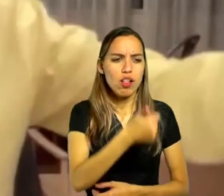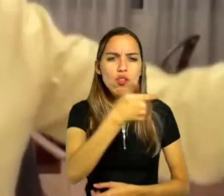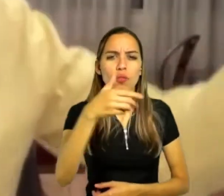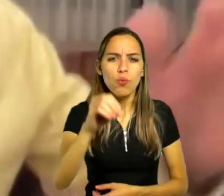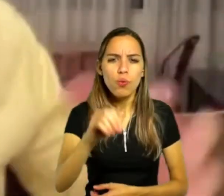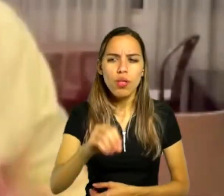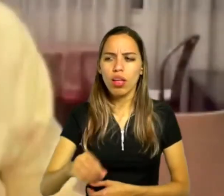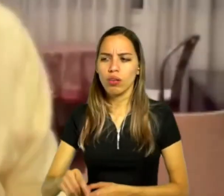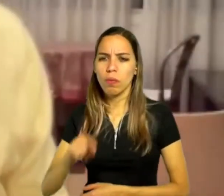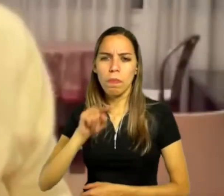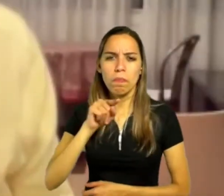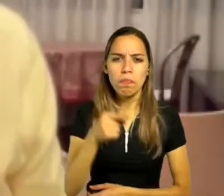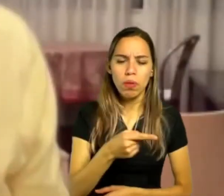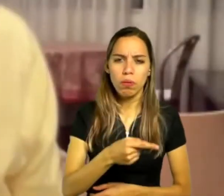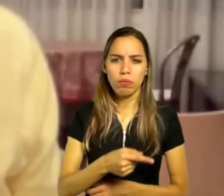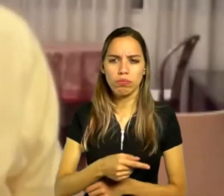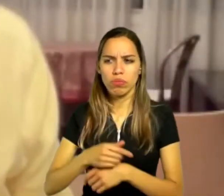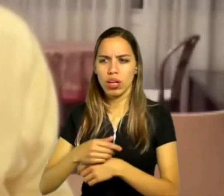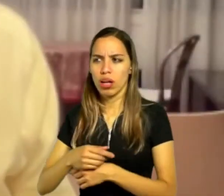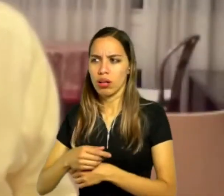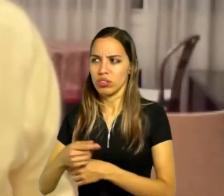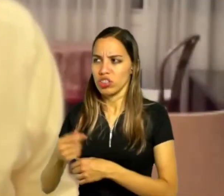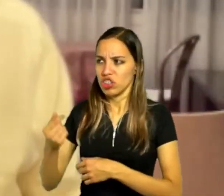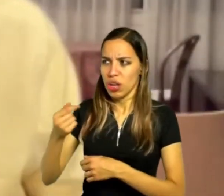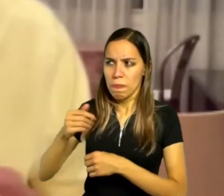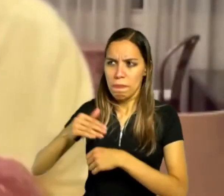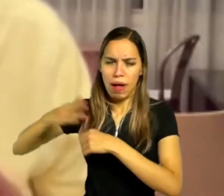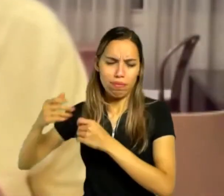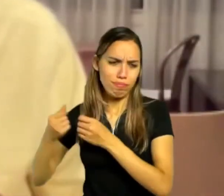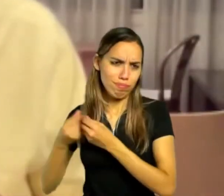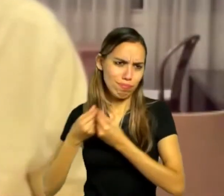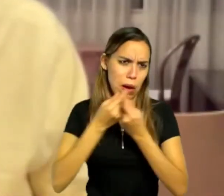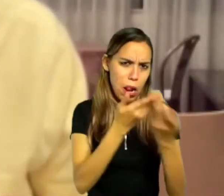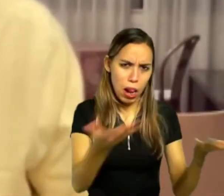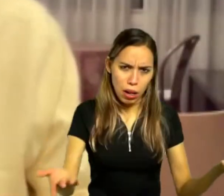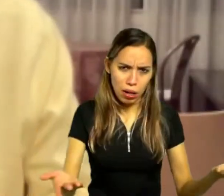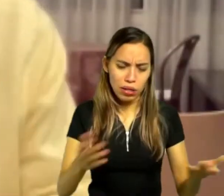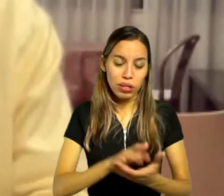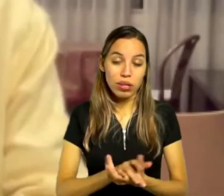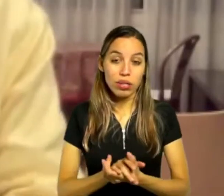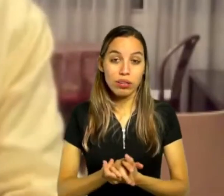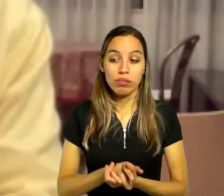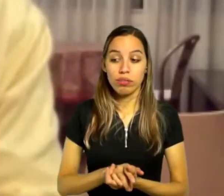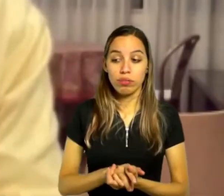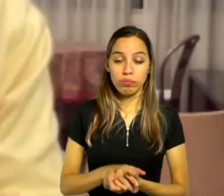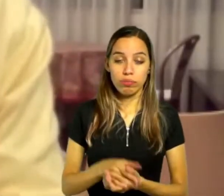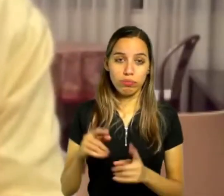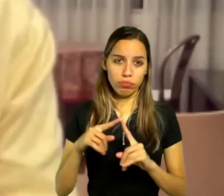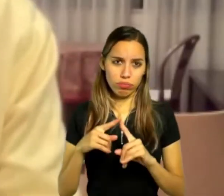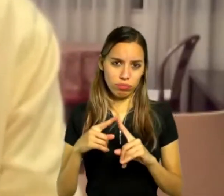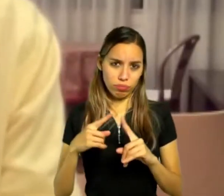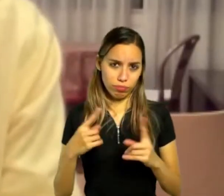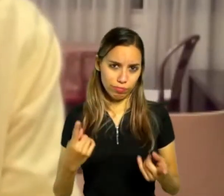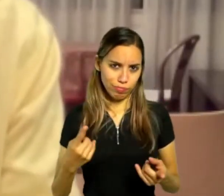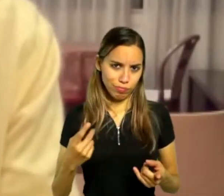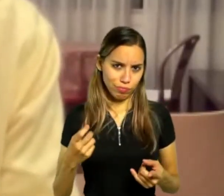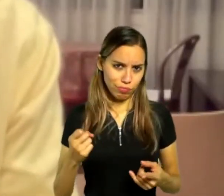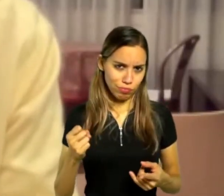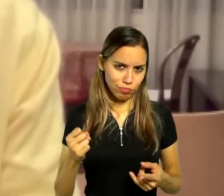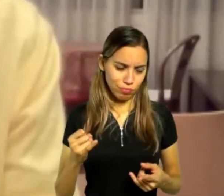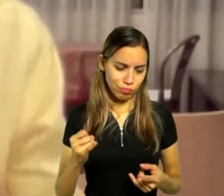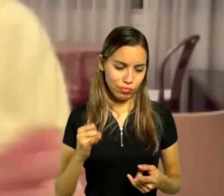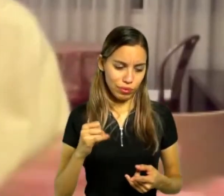uma doação grande por ele ter muito dinheiro. Se a gente não pode contar com o governo, o que nós temos que